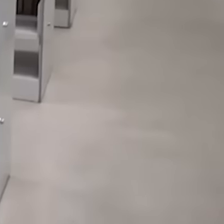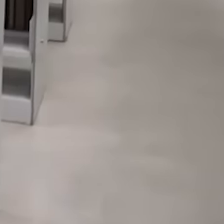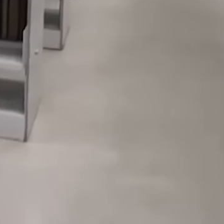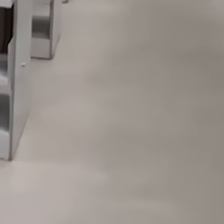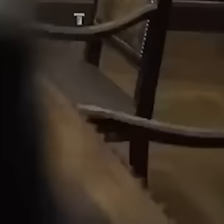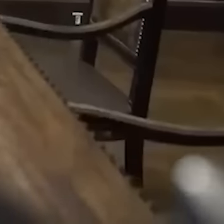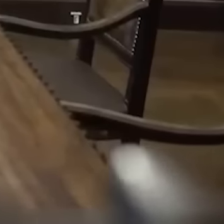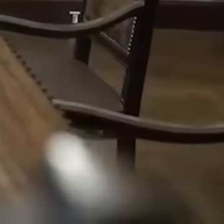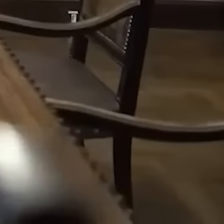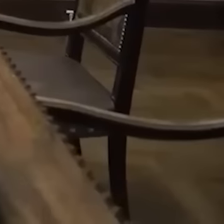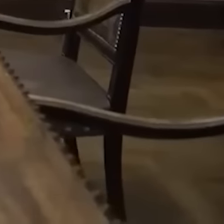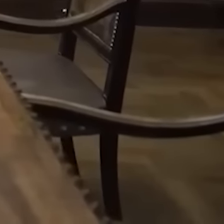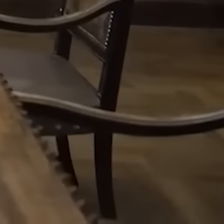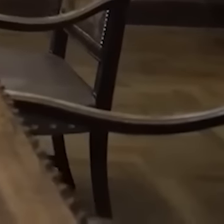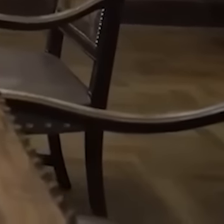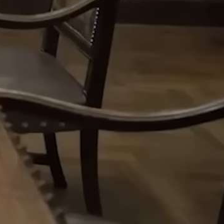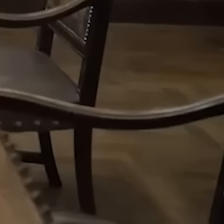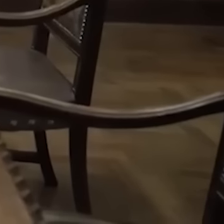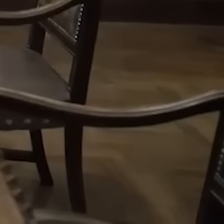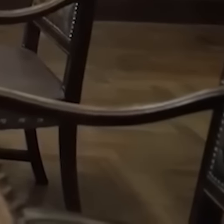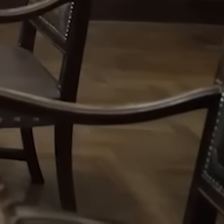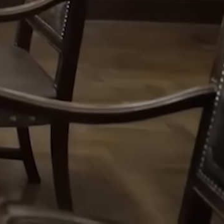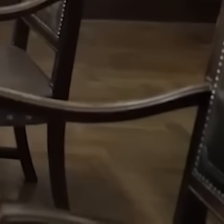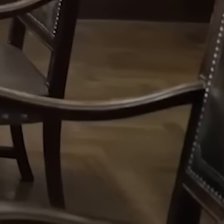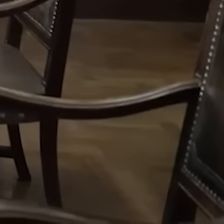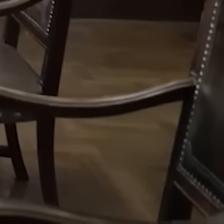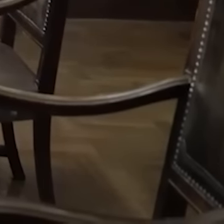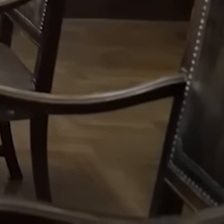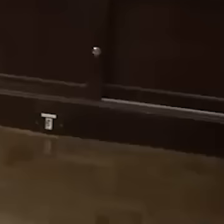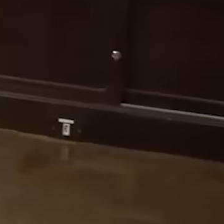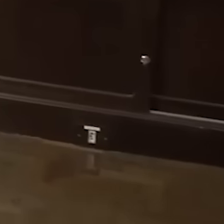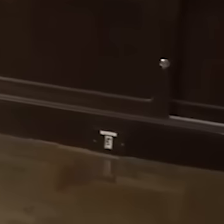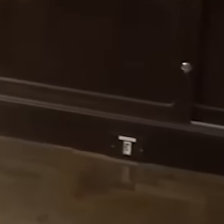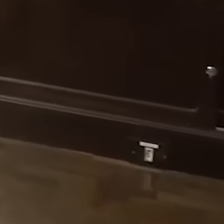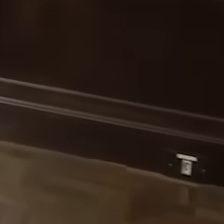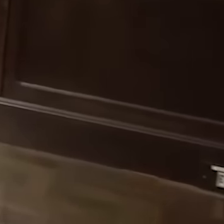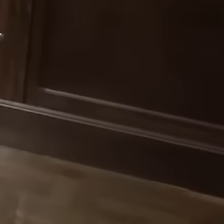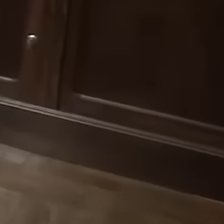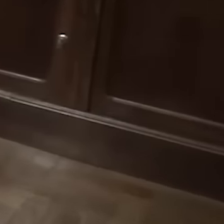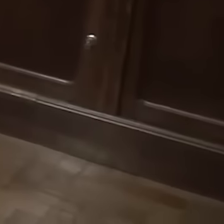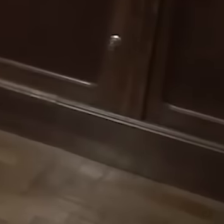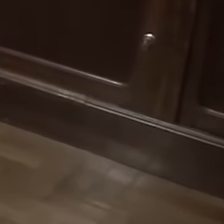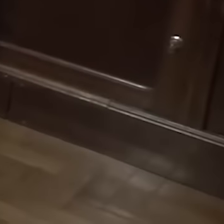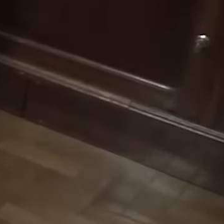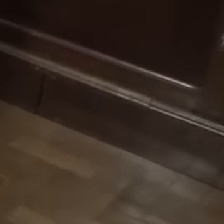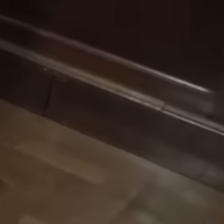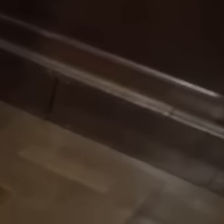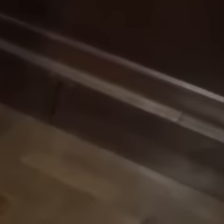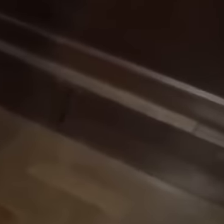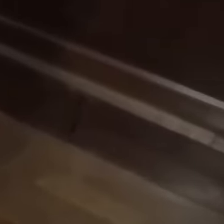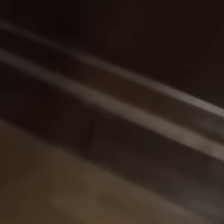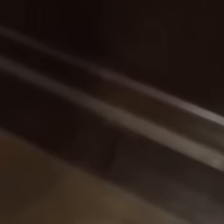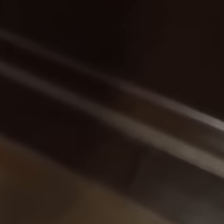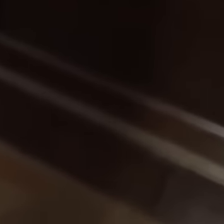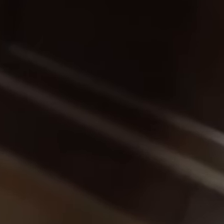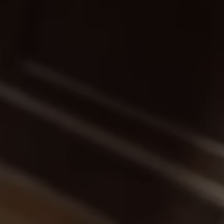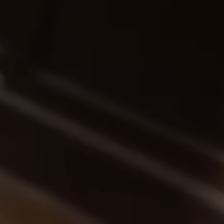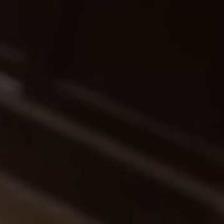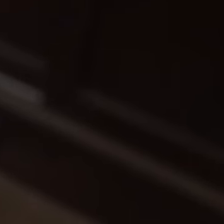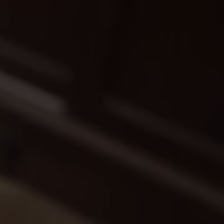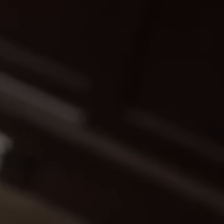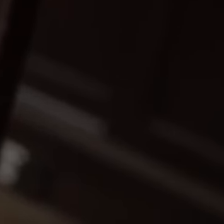uma área de 2.200 metros quadrados, contando com um acervo de 200 mil títulos, constantemente atualizado e